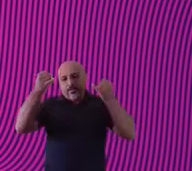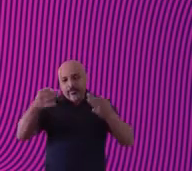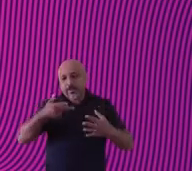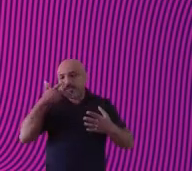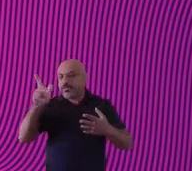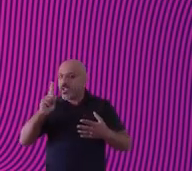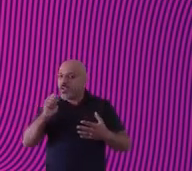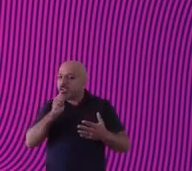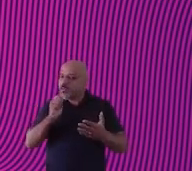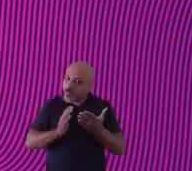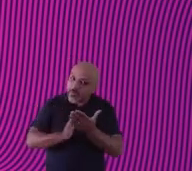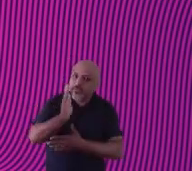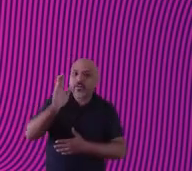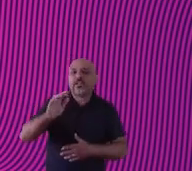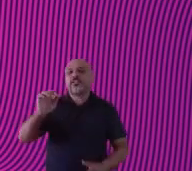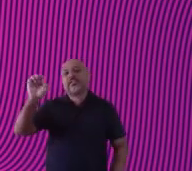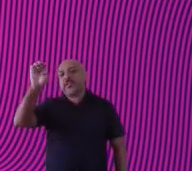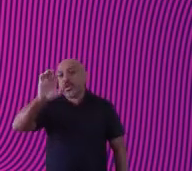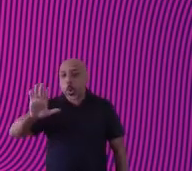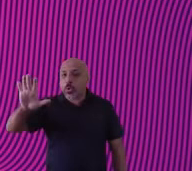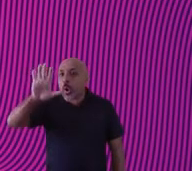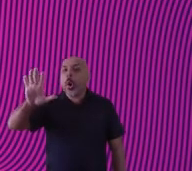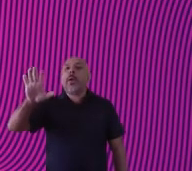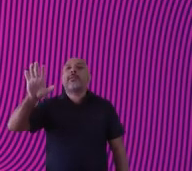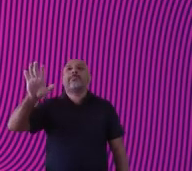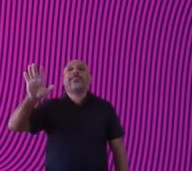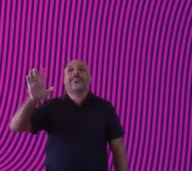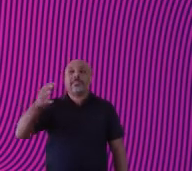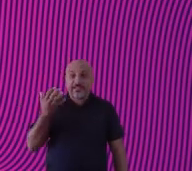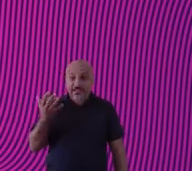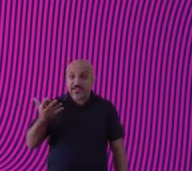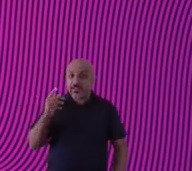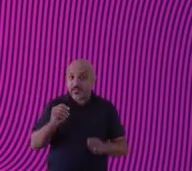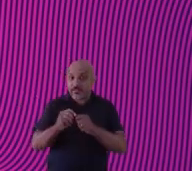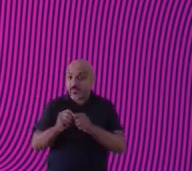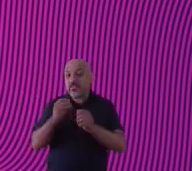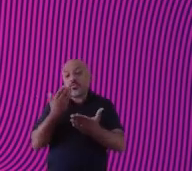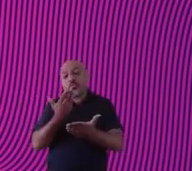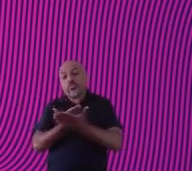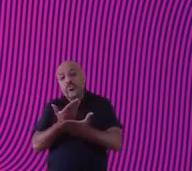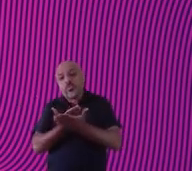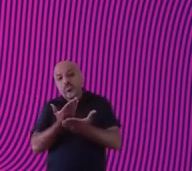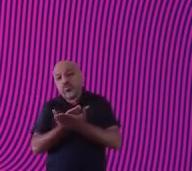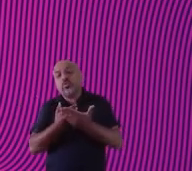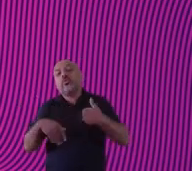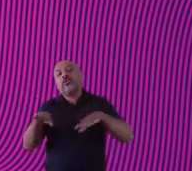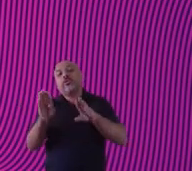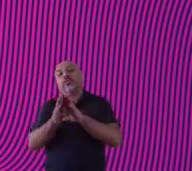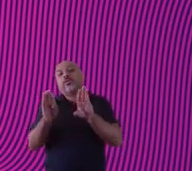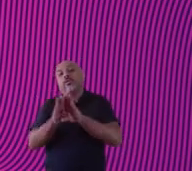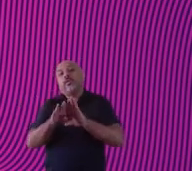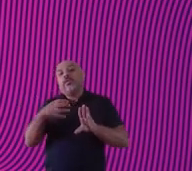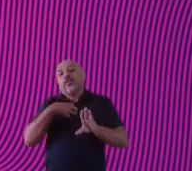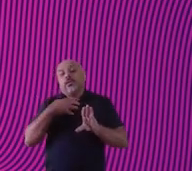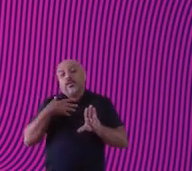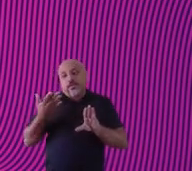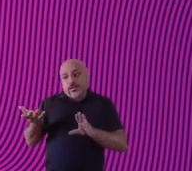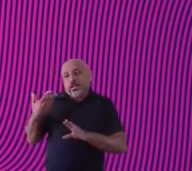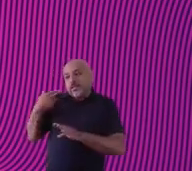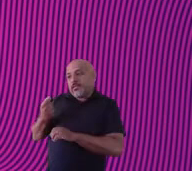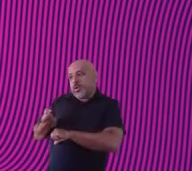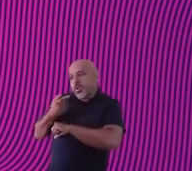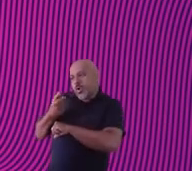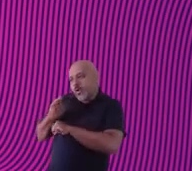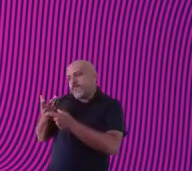aprovado em anda na Europa a gente queria fazer um estudo é também que tivesse uma olhar farmacoeconomico